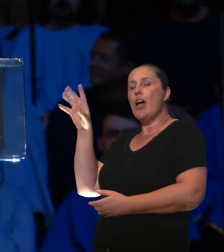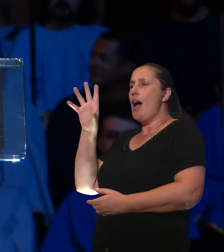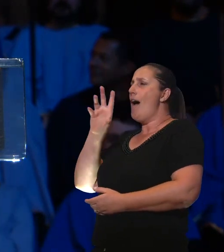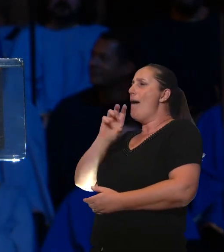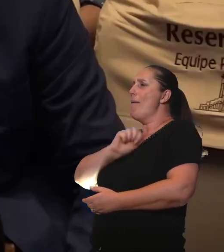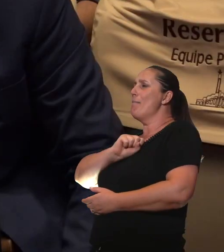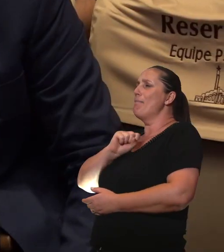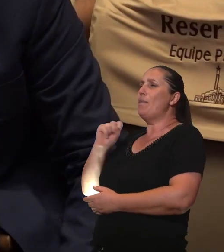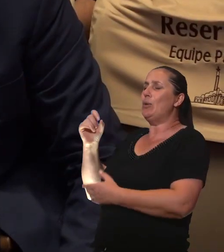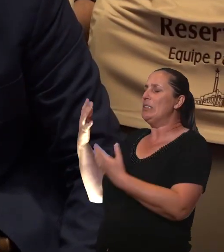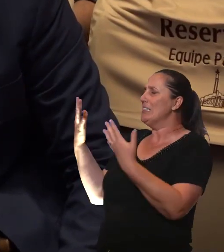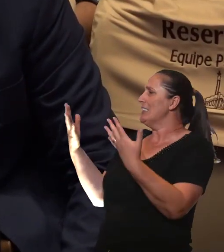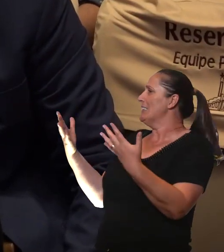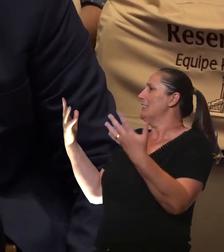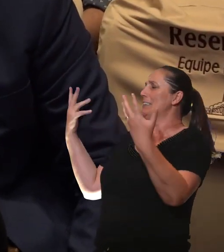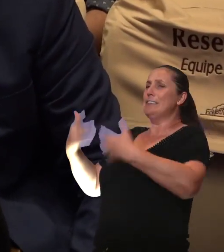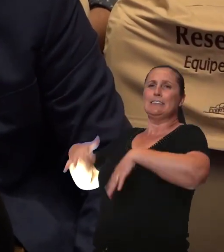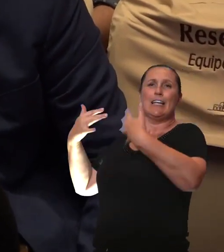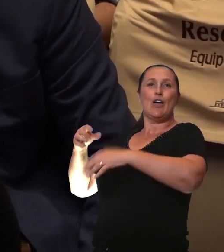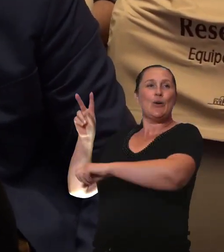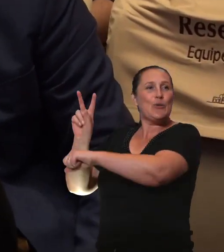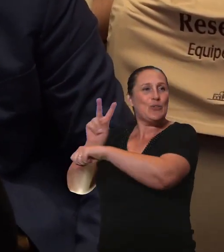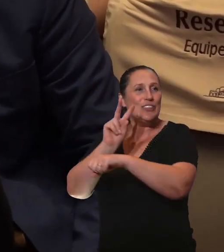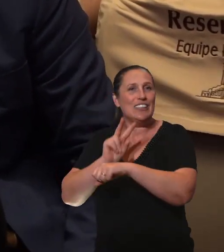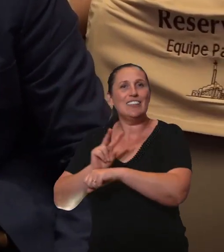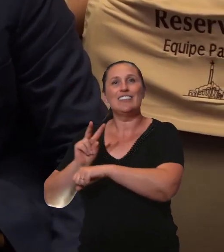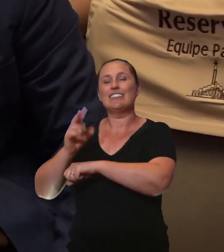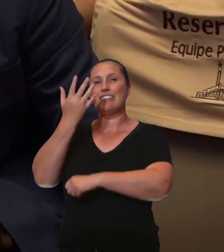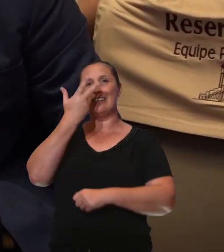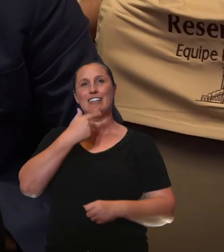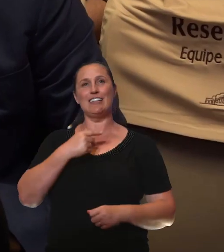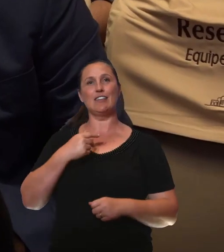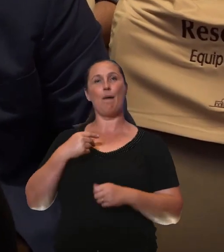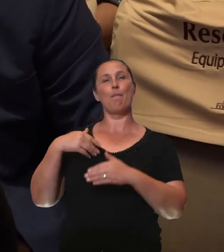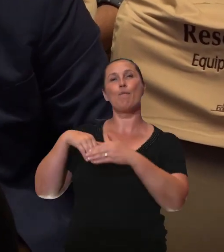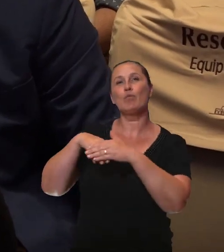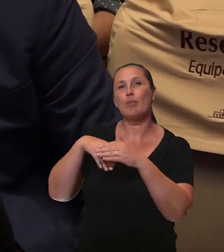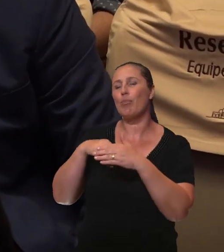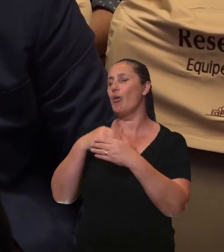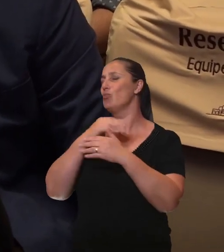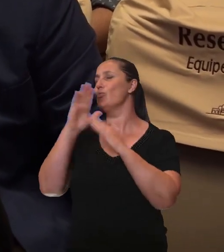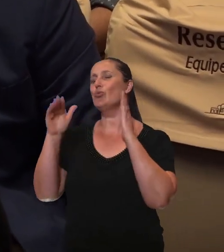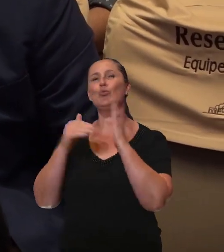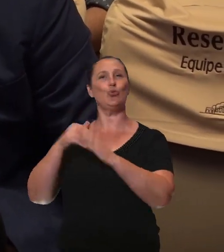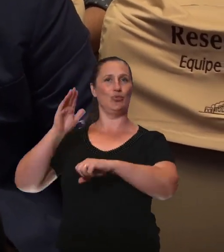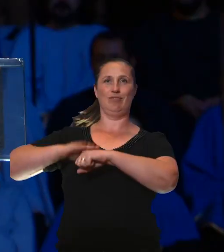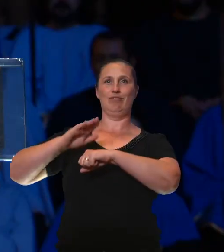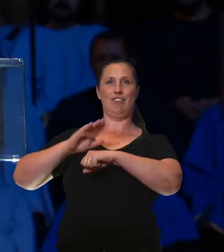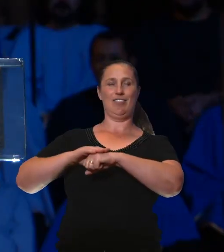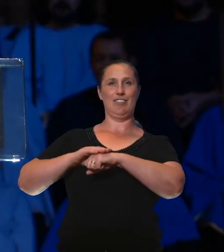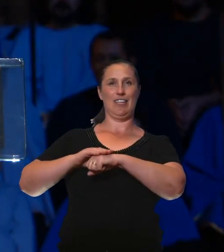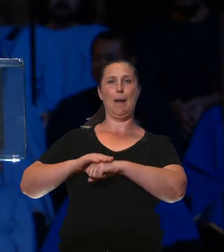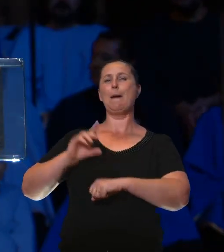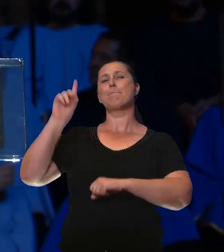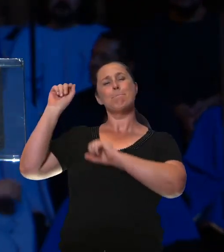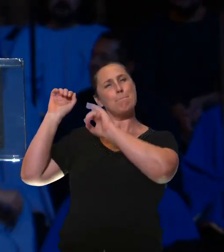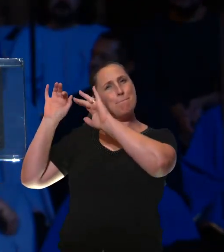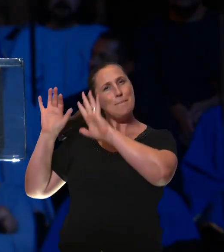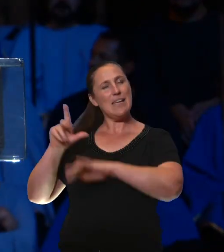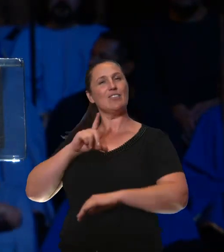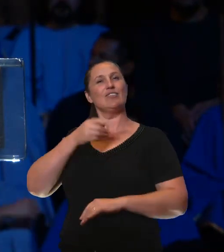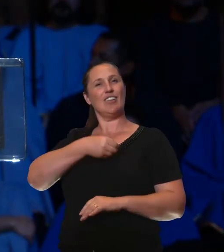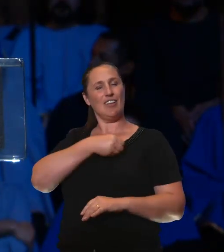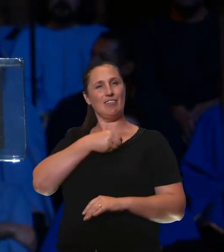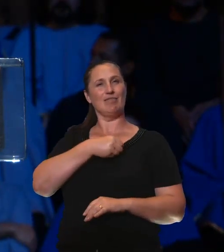vi ele te olhando, ele cuida das crianças, ele joga bola, ele vai fazer tudo, viu? Uma bênção estar